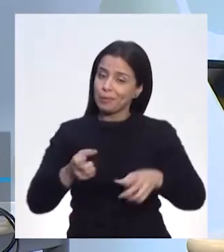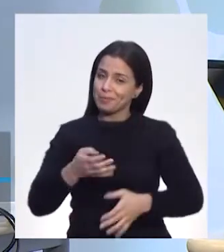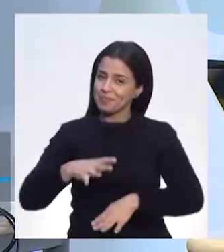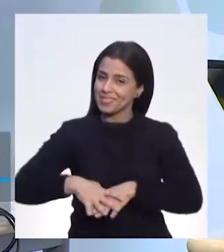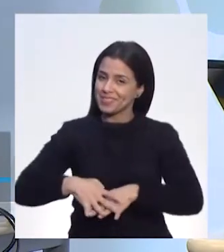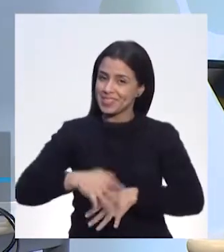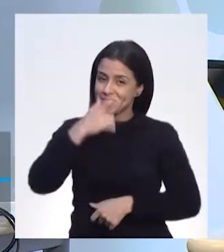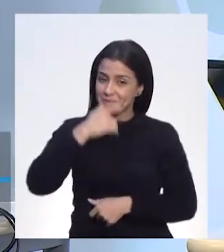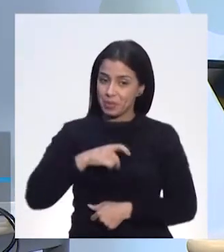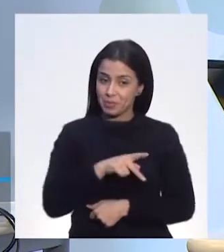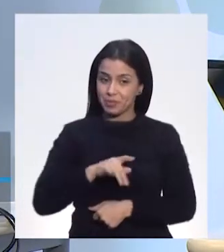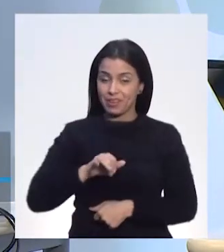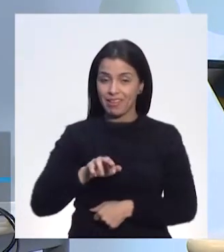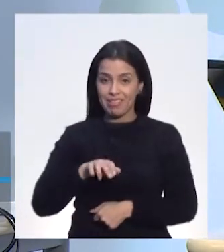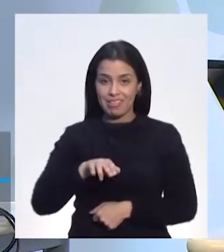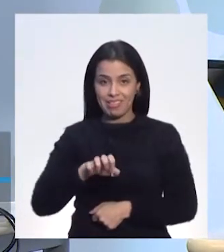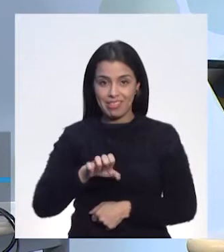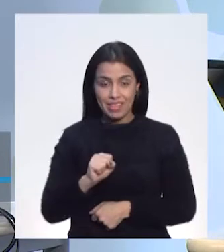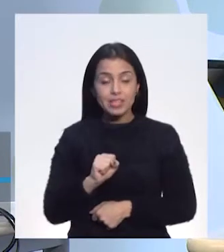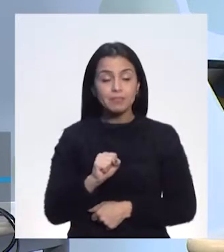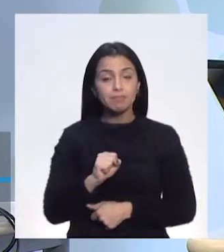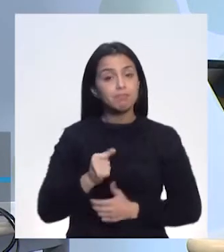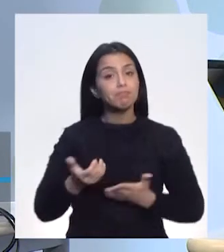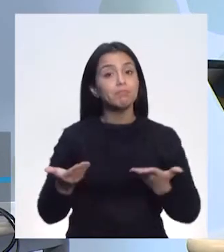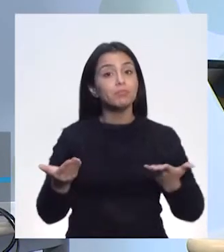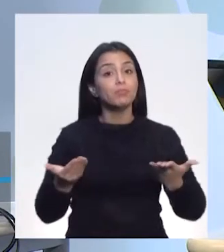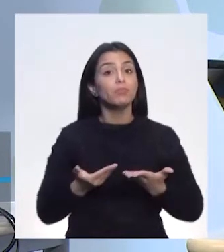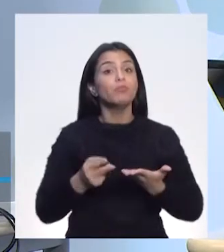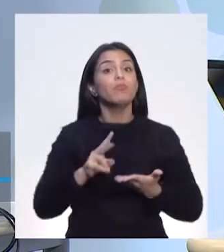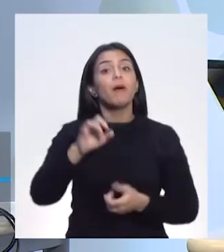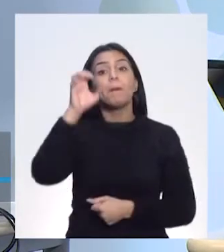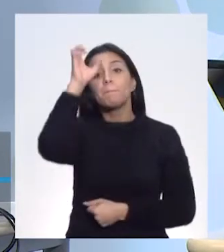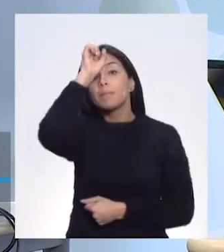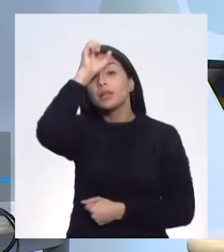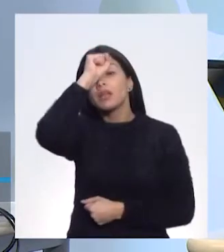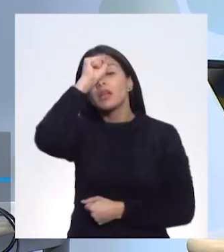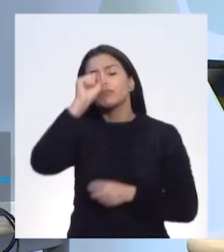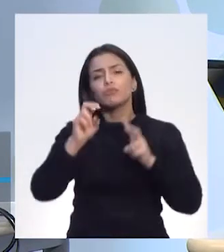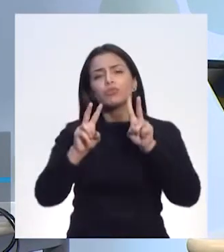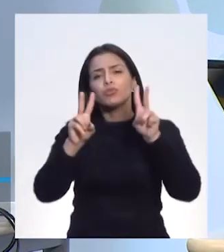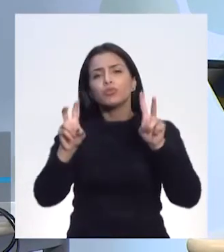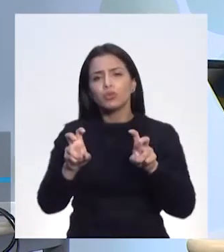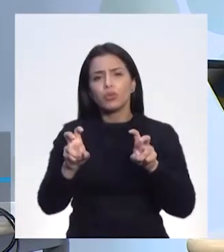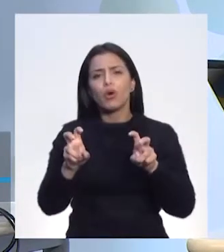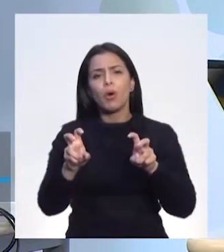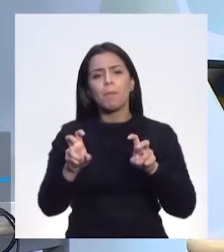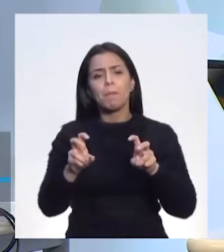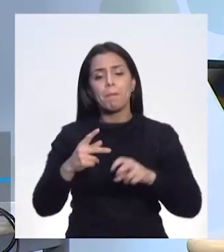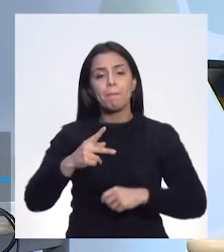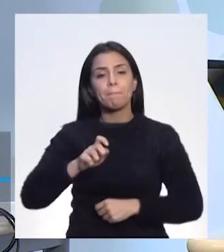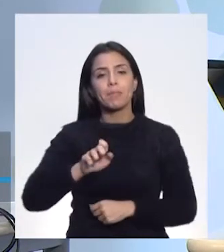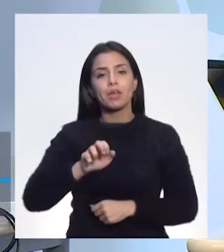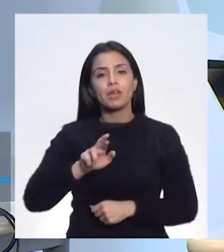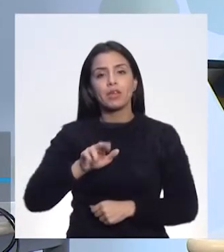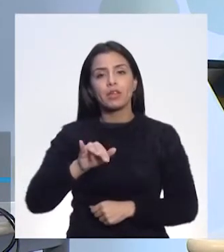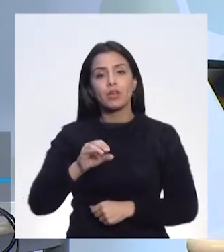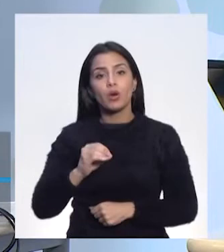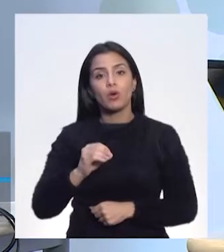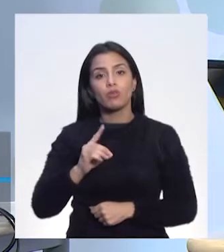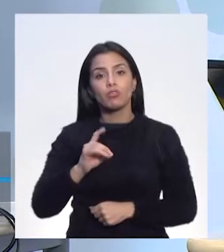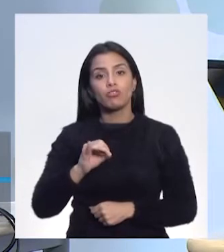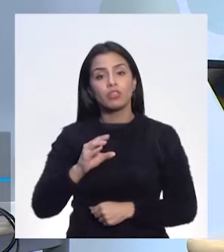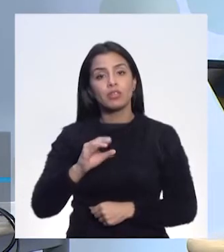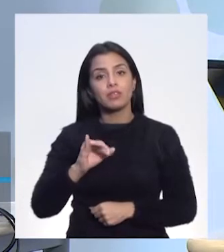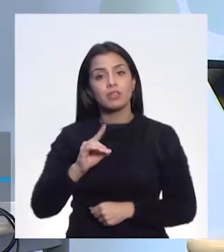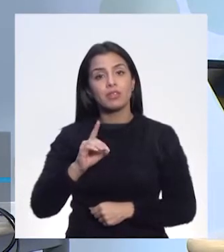sou a professora Inês e hoje nós vamos aprender um pouquinho mais sobre a periodicidade aplicada a